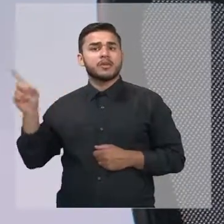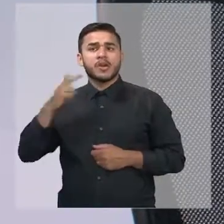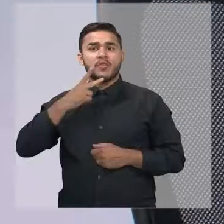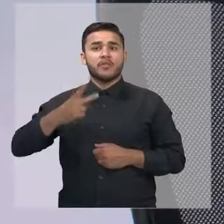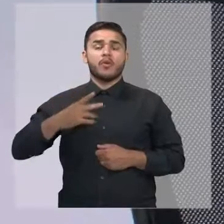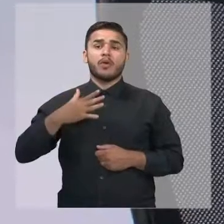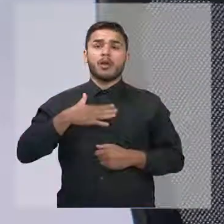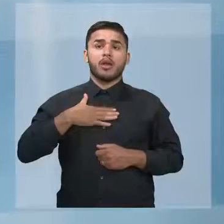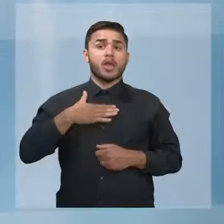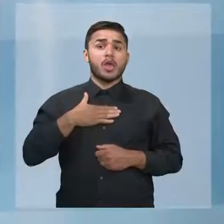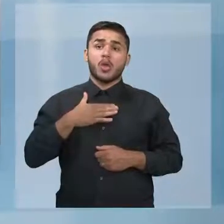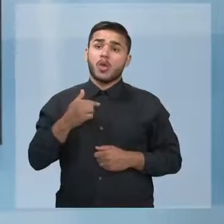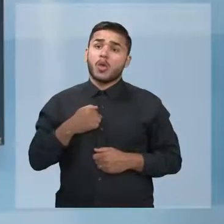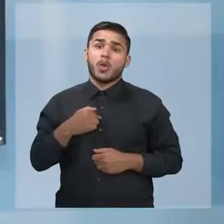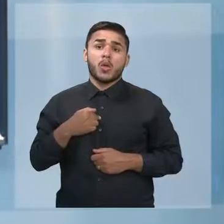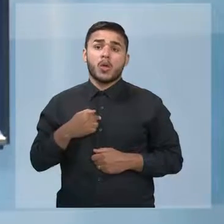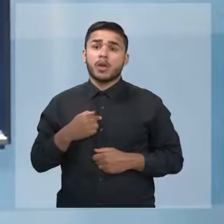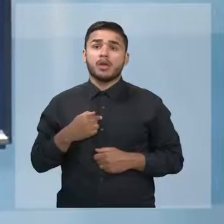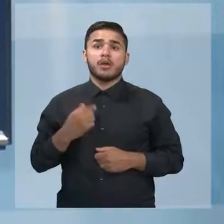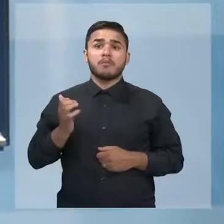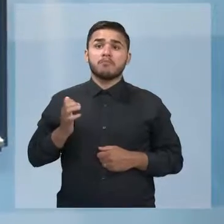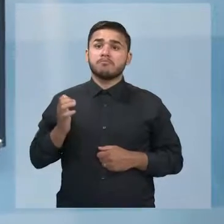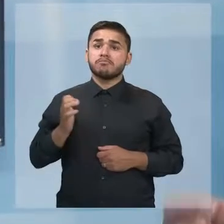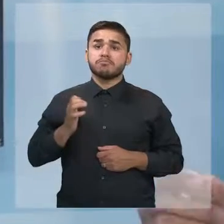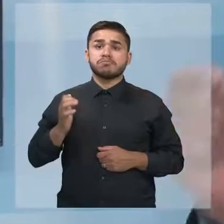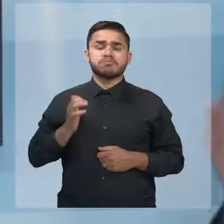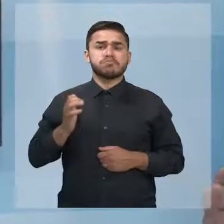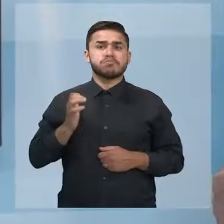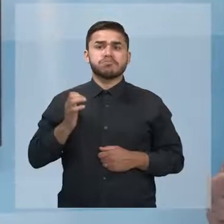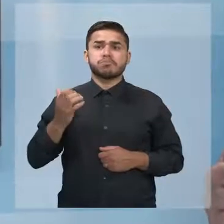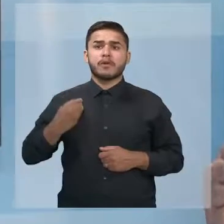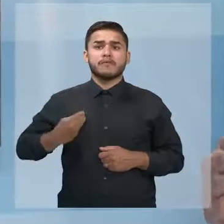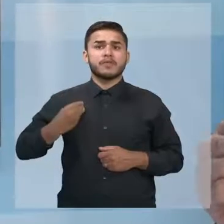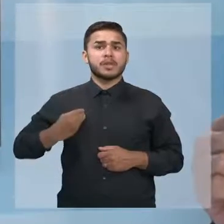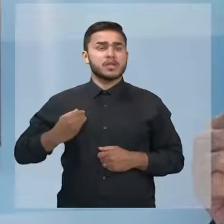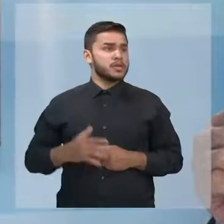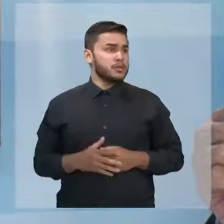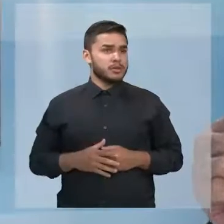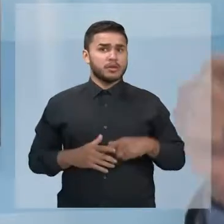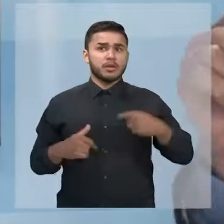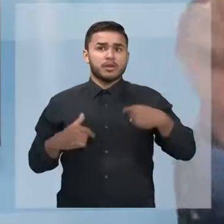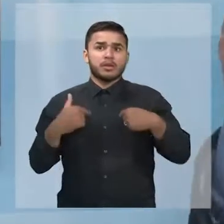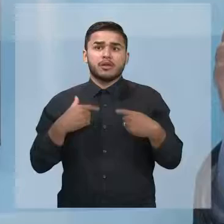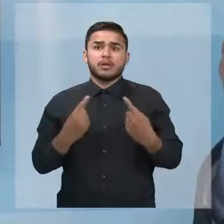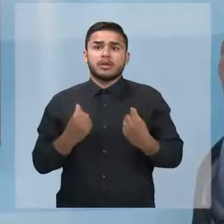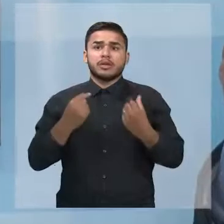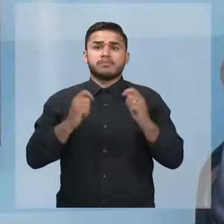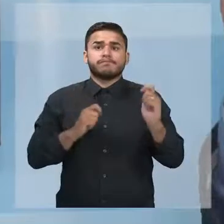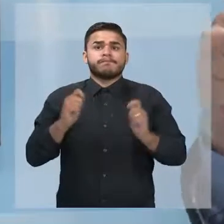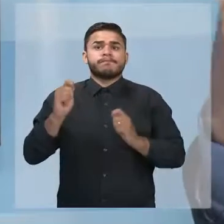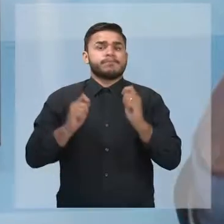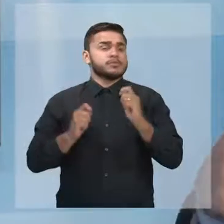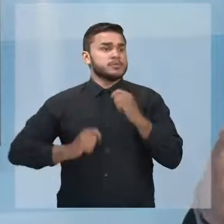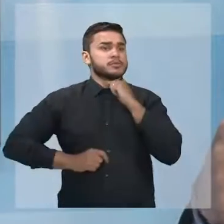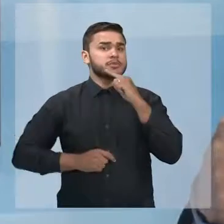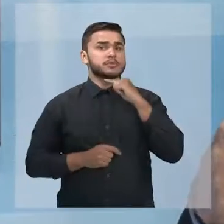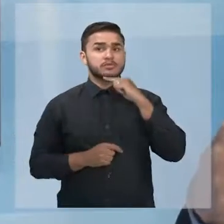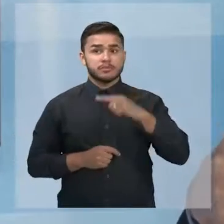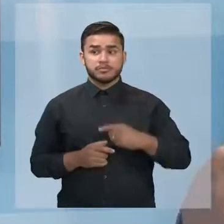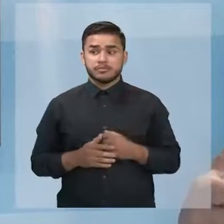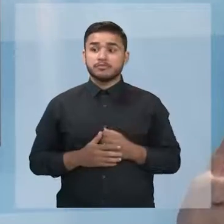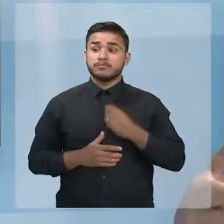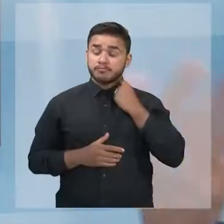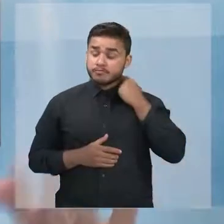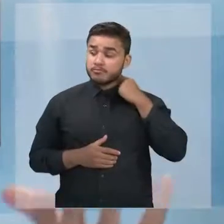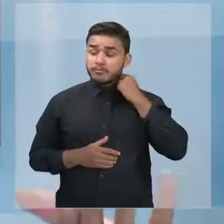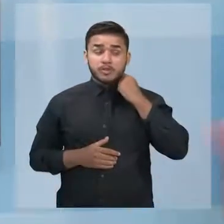recursos. Né? E a contradição é que ele lamenta, ele diz assim, eu infelizmente, né, não nasci de uma família humilde, né?